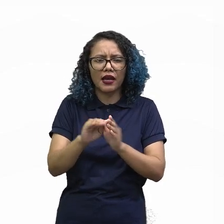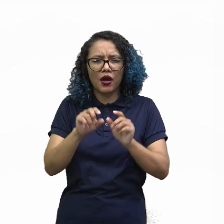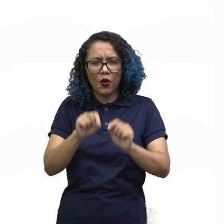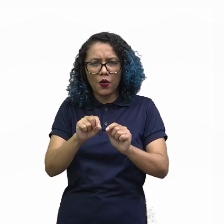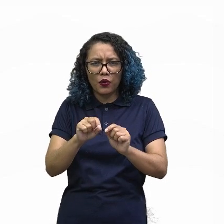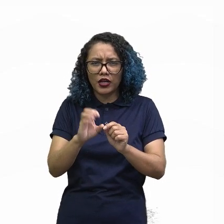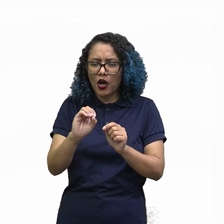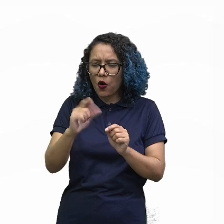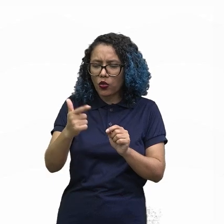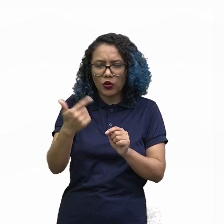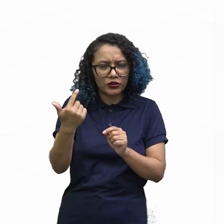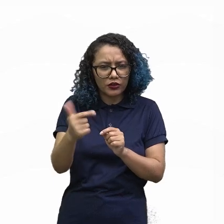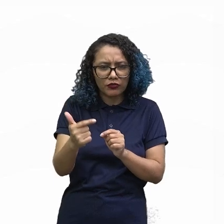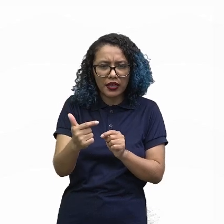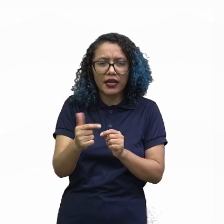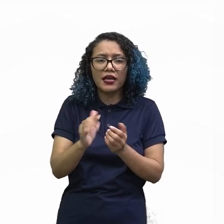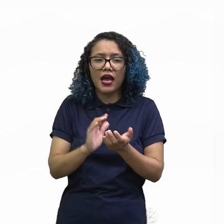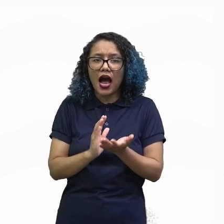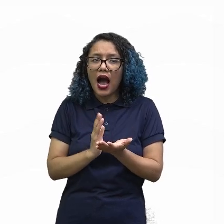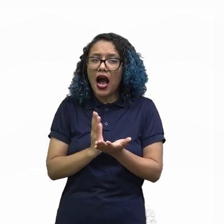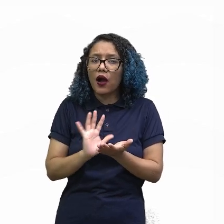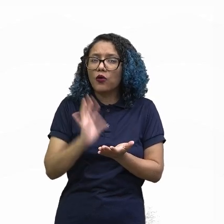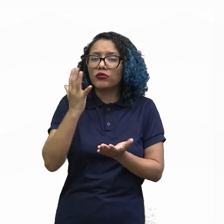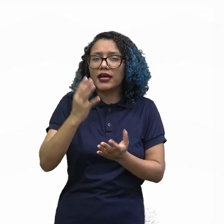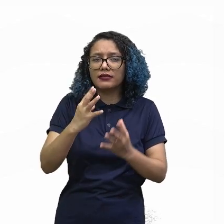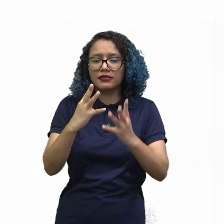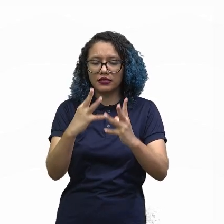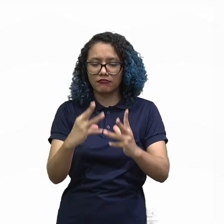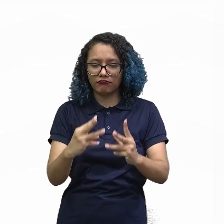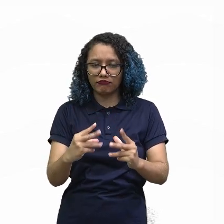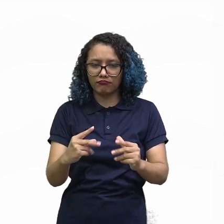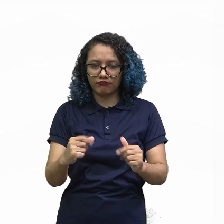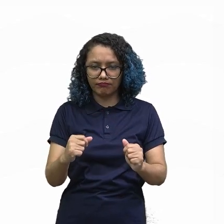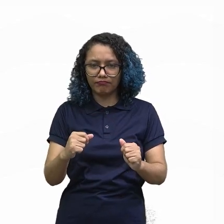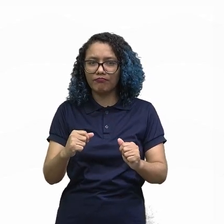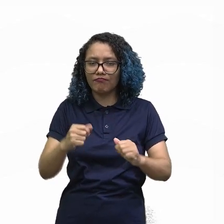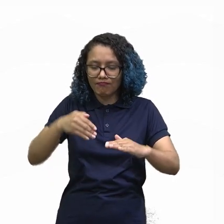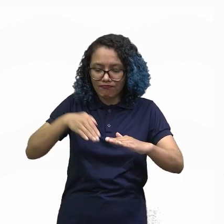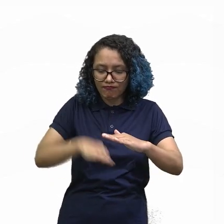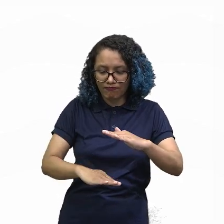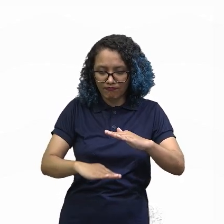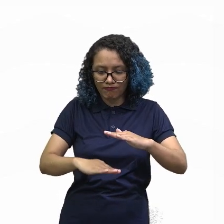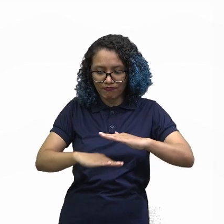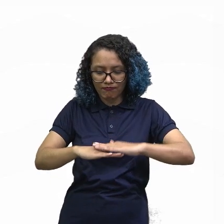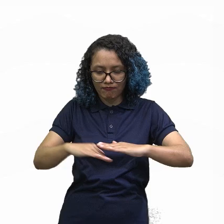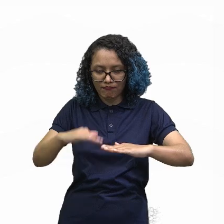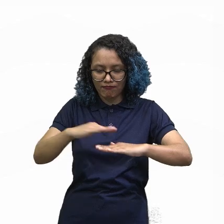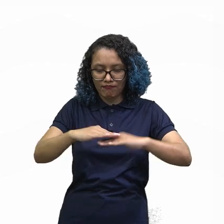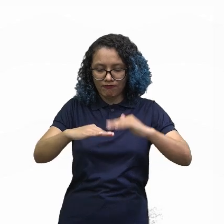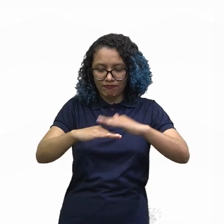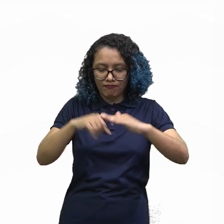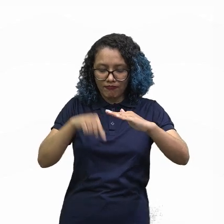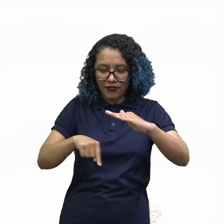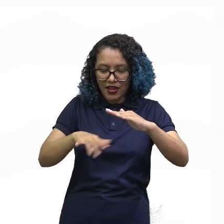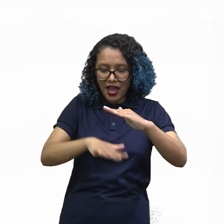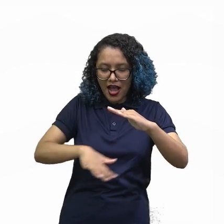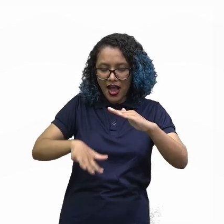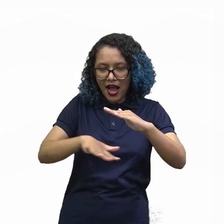de decomposição que acaba por se acumular em camadas do subsolo que se encontram em